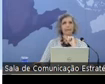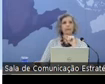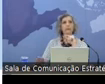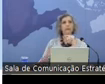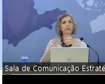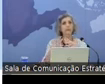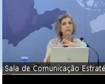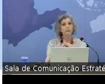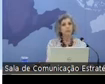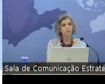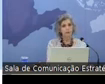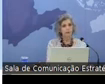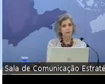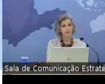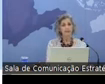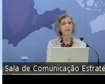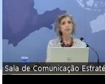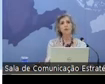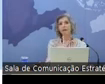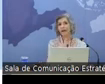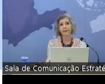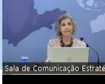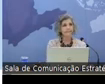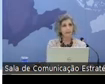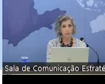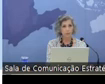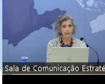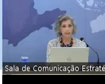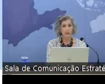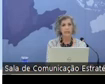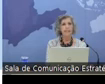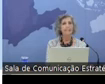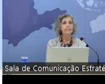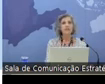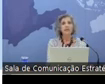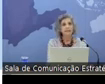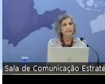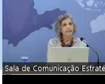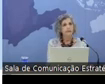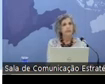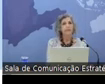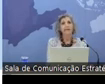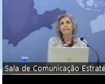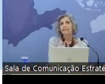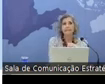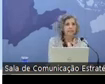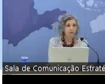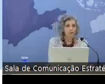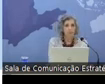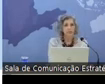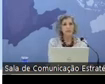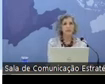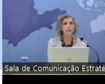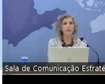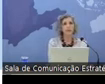1.000 copos Então isso é importante para o gestor saber que apareceu no painel se isso é verdadeiro que elas ainda